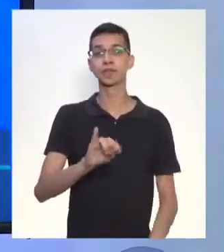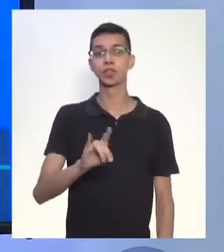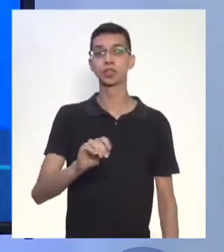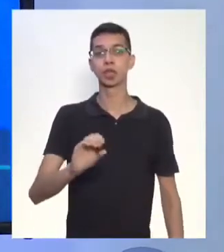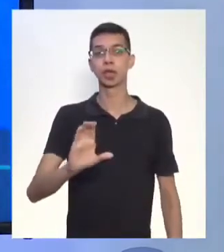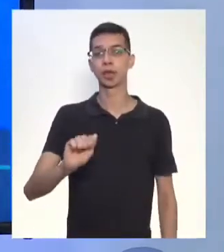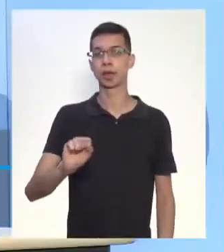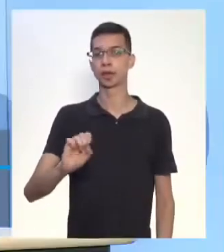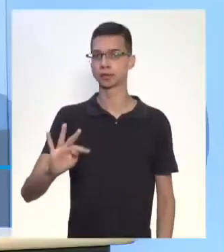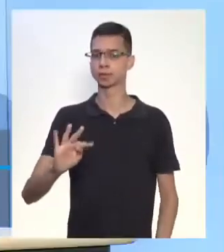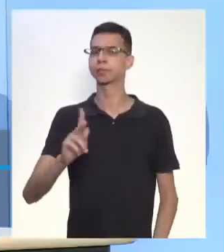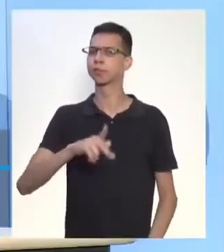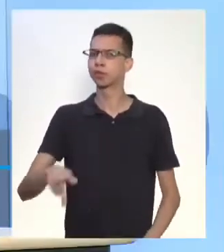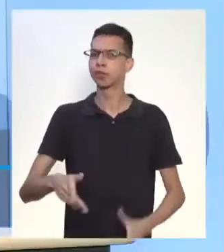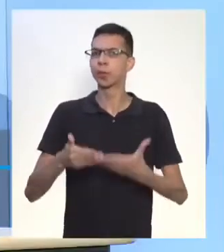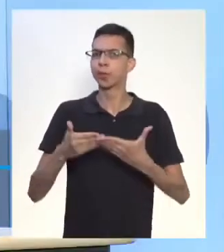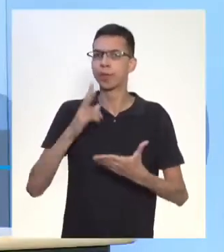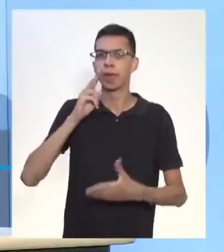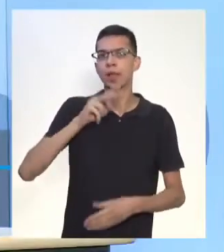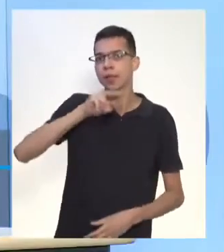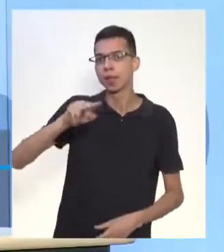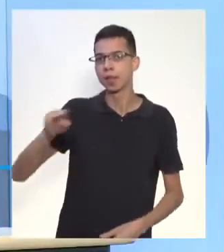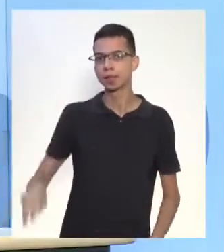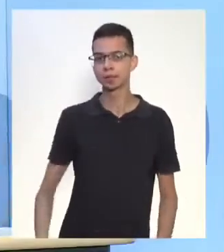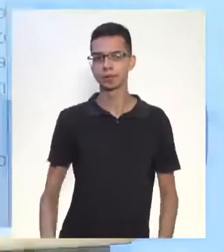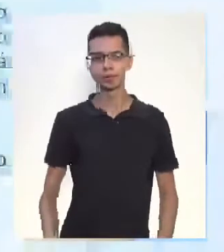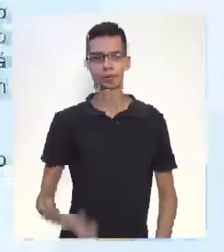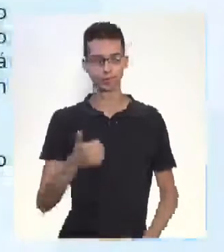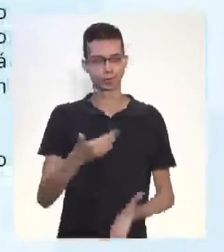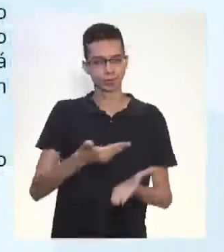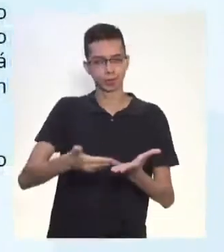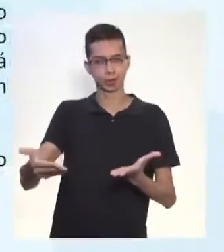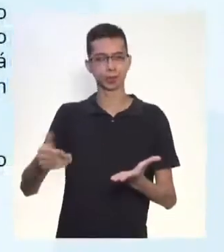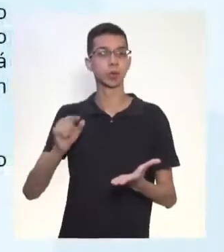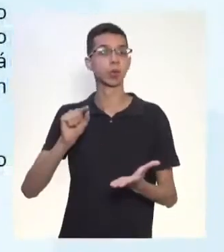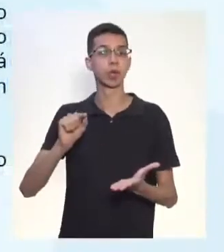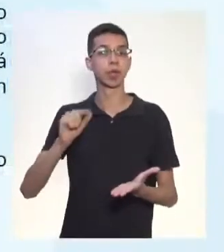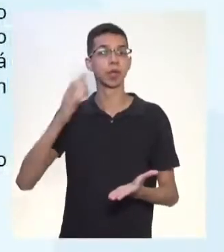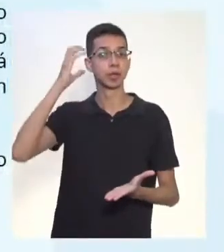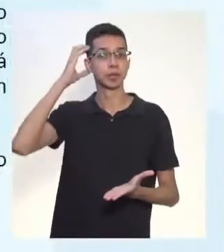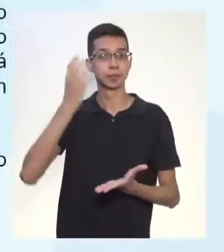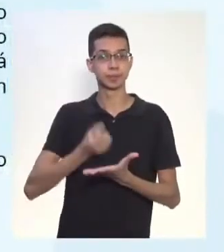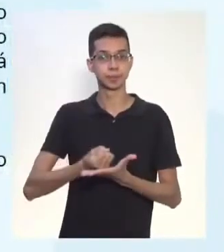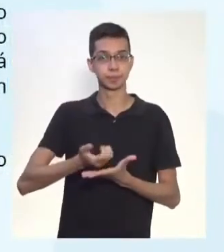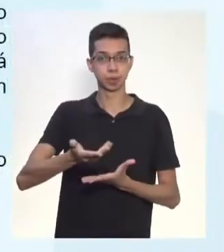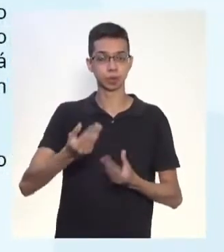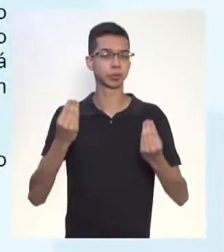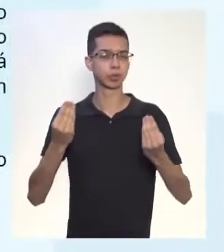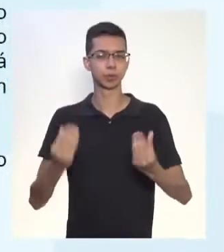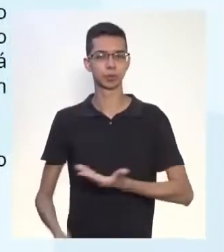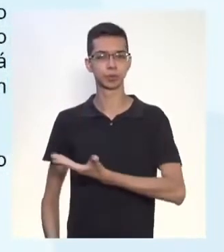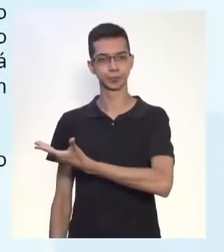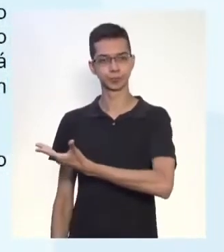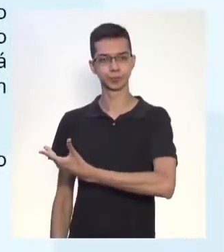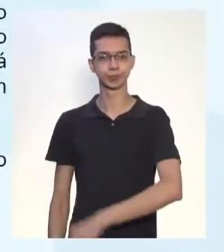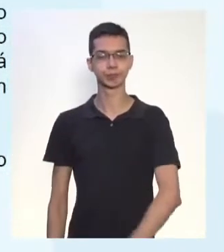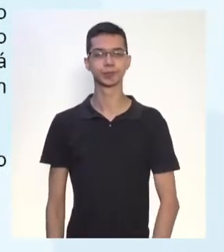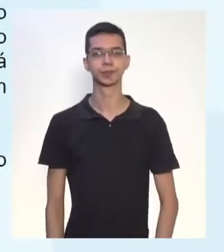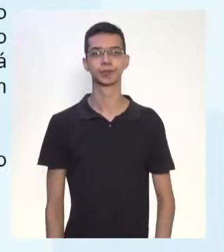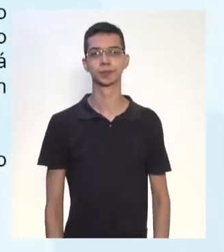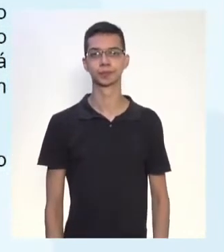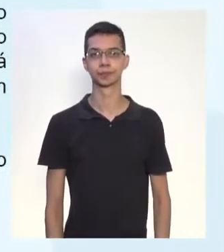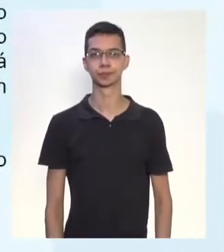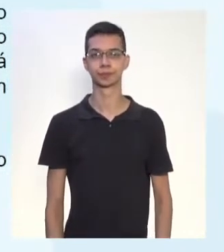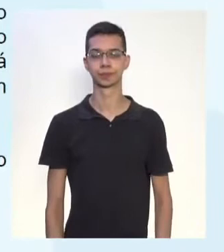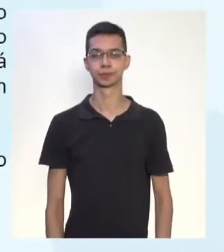favor, leia para nós. Vamos lá. O podcast surgiu como forma de transmitir